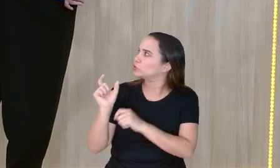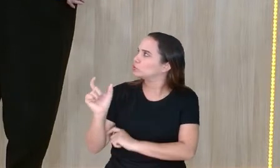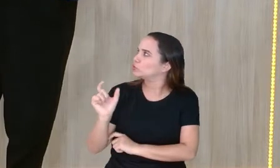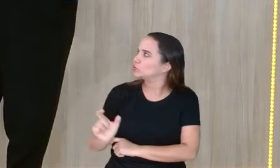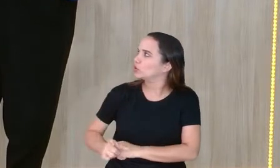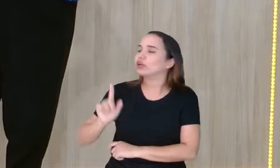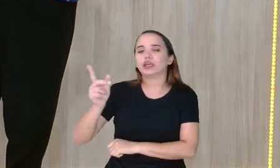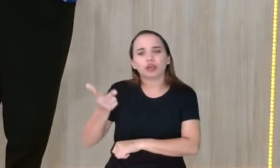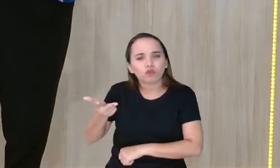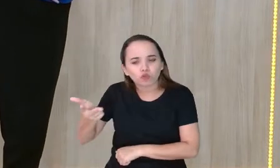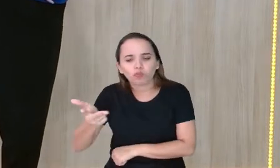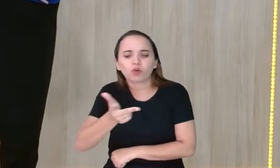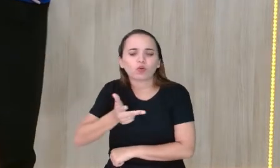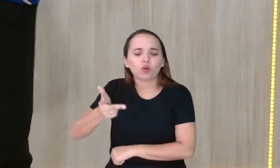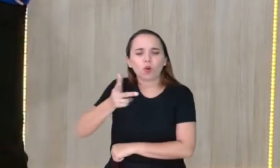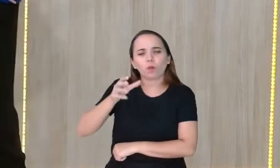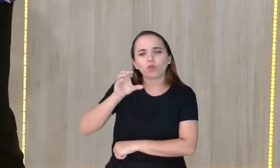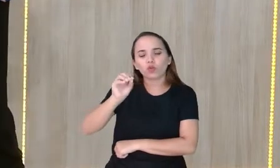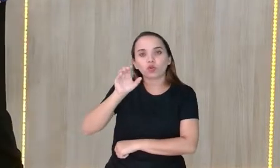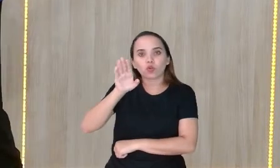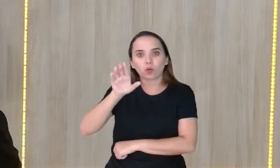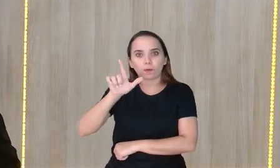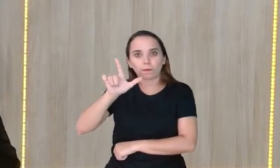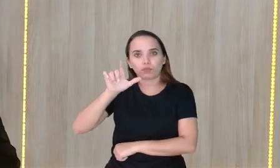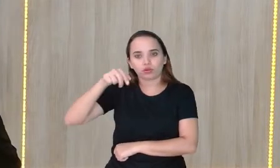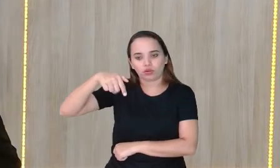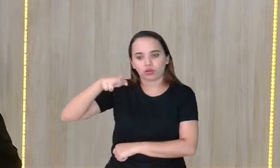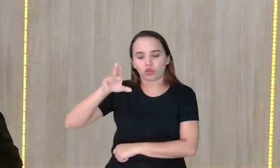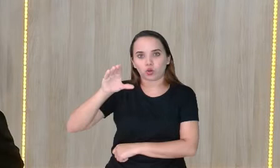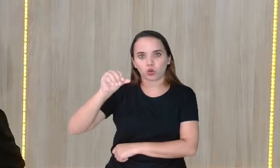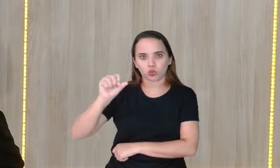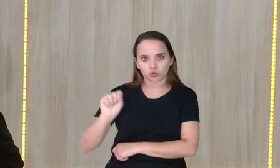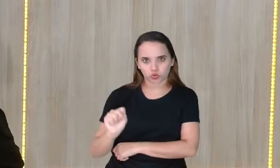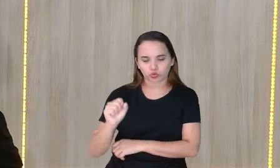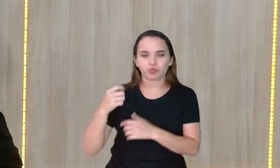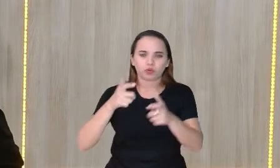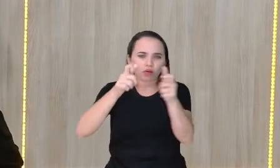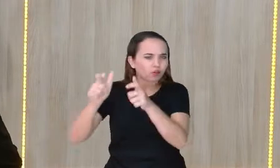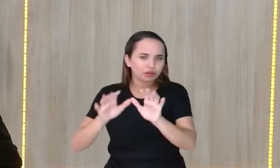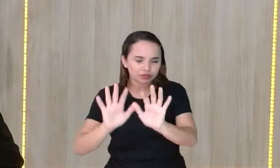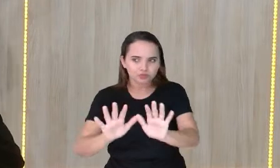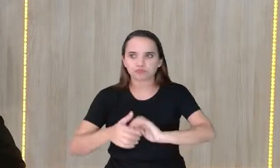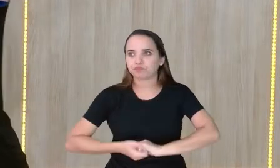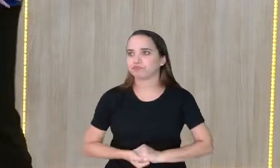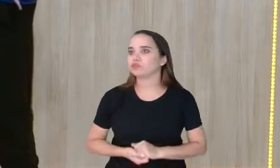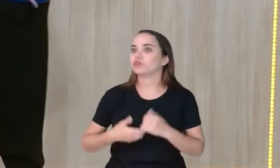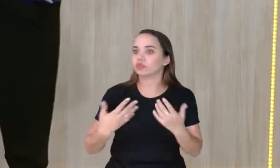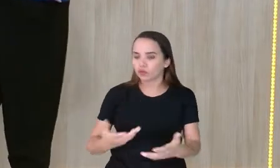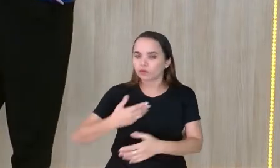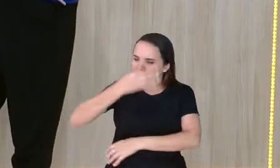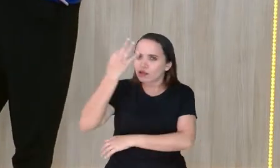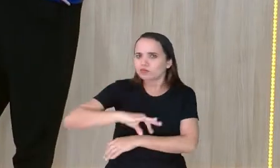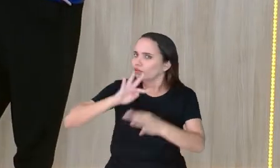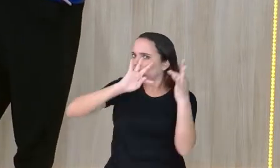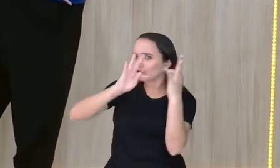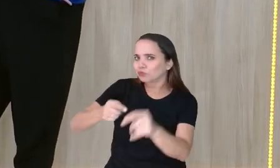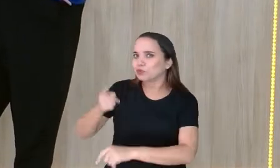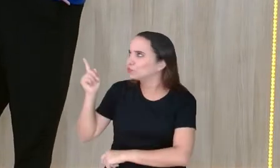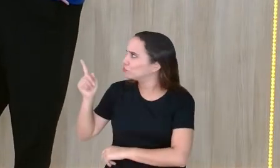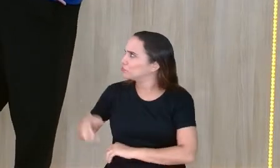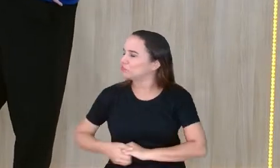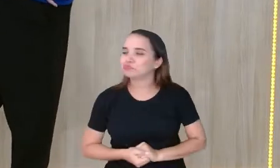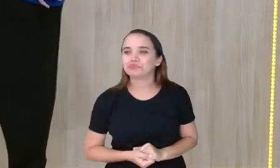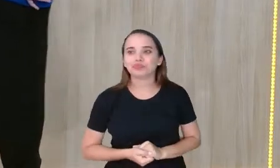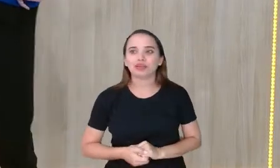os pronomes oblíquos, enfim, é a localização. E aí, enfim, acertava as mesóclises, próclises e ênclises. Era